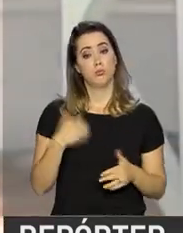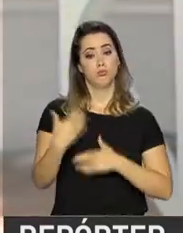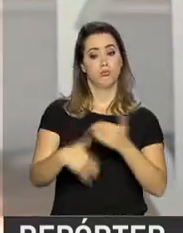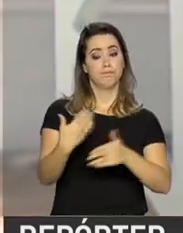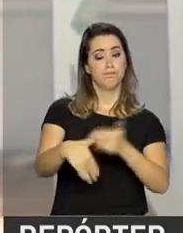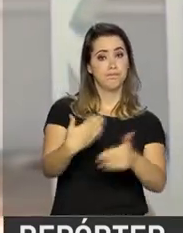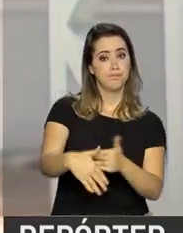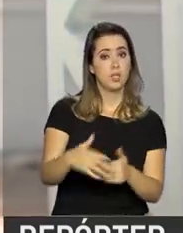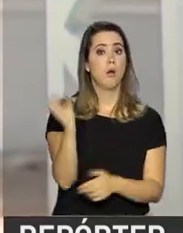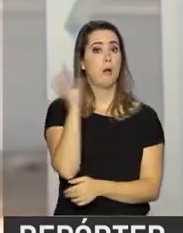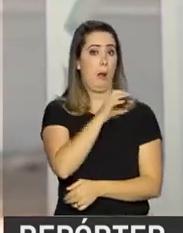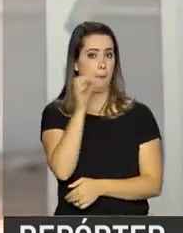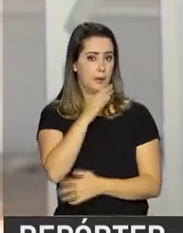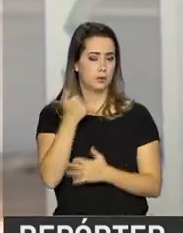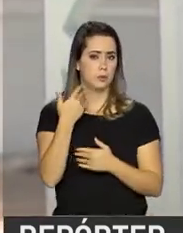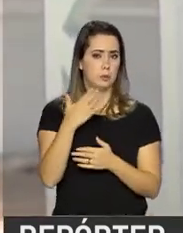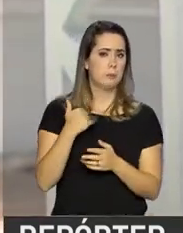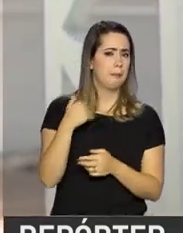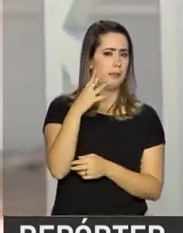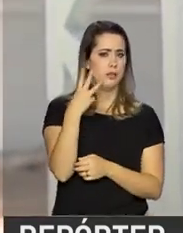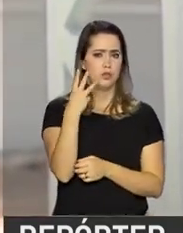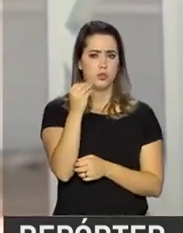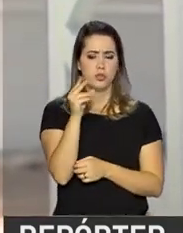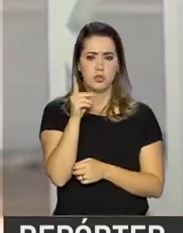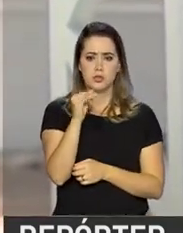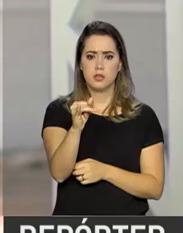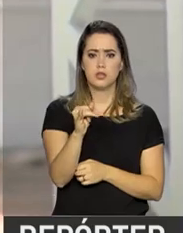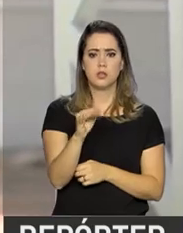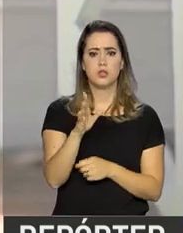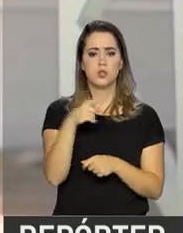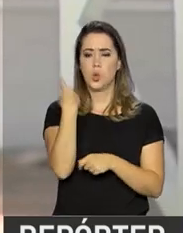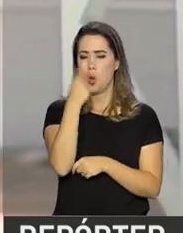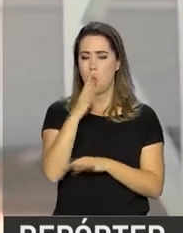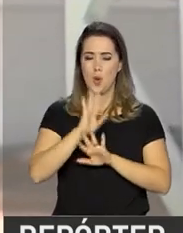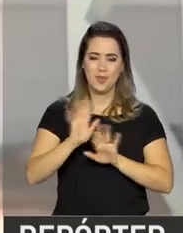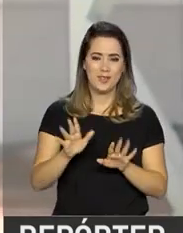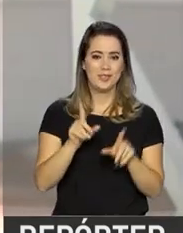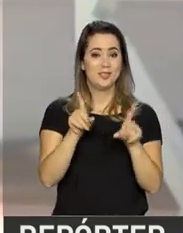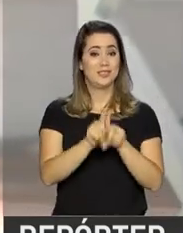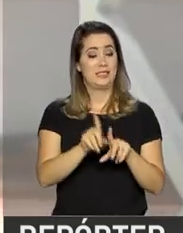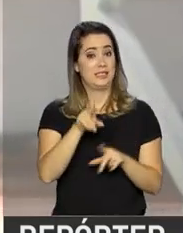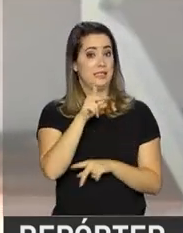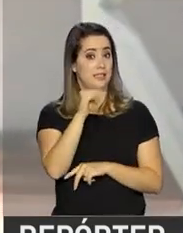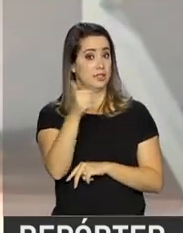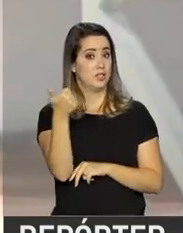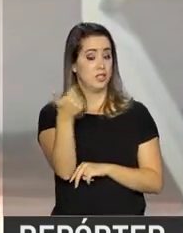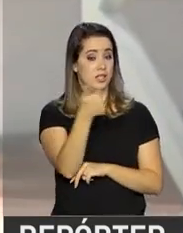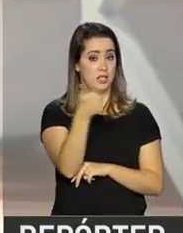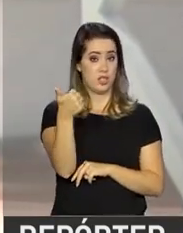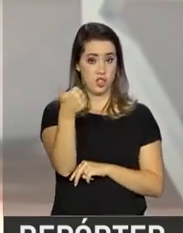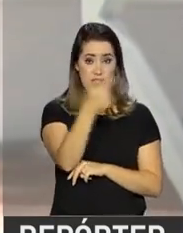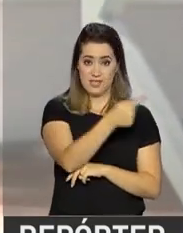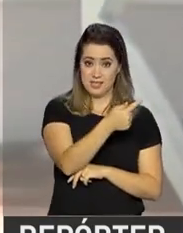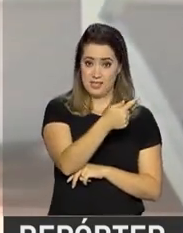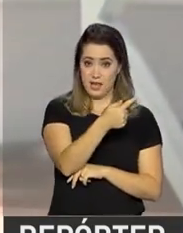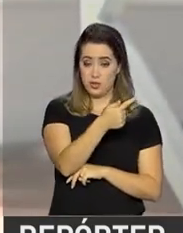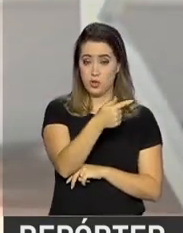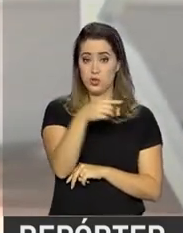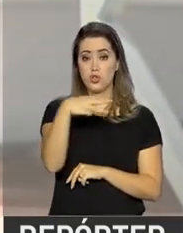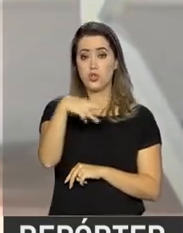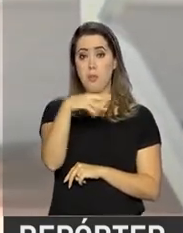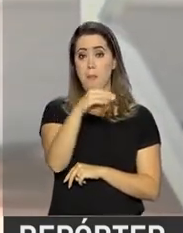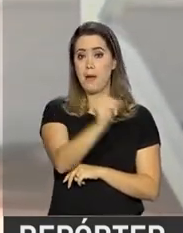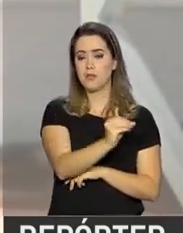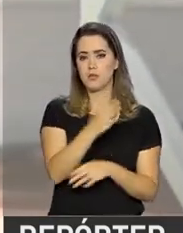ritmo acelerado pouco mais de 30 dias 30 dias e algumas horas do dia 17 de março iniciaremos as atividades